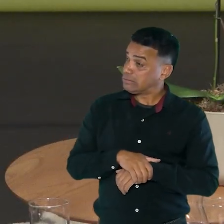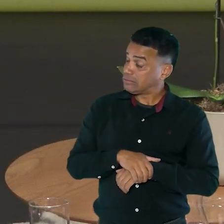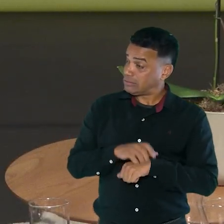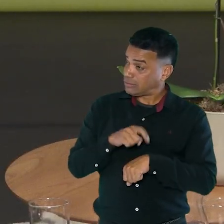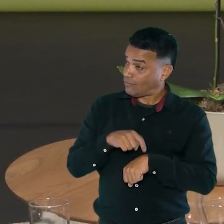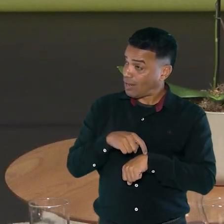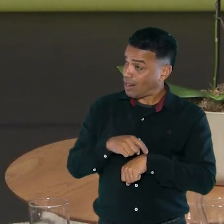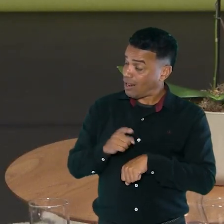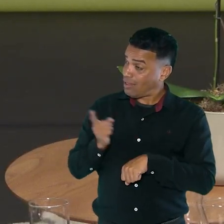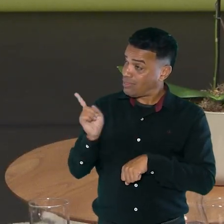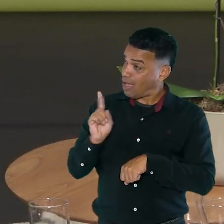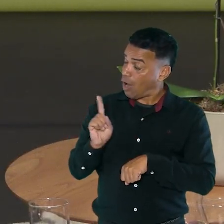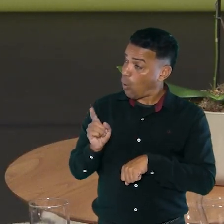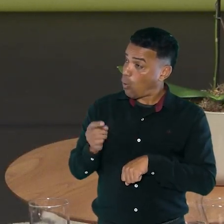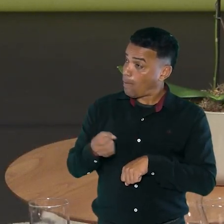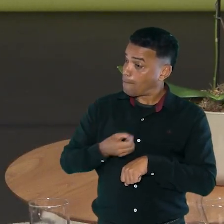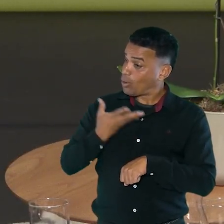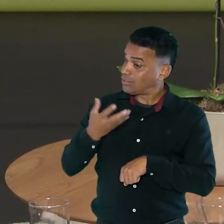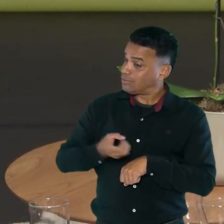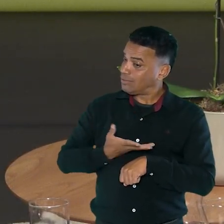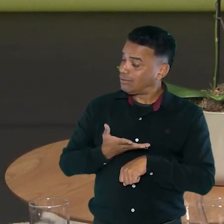não.